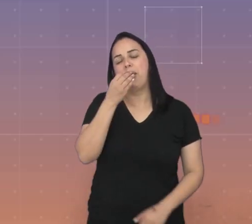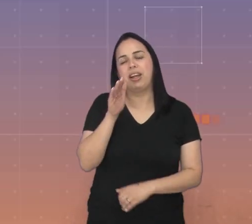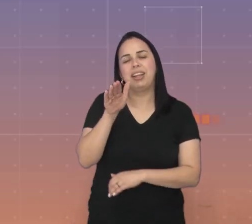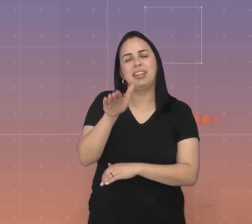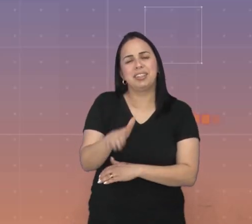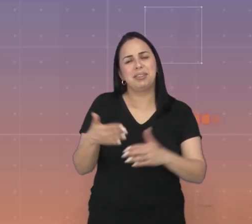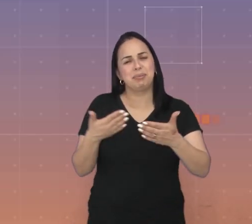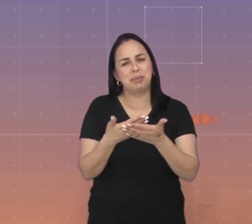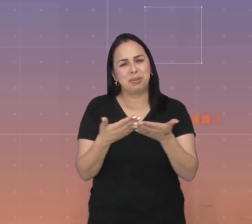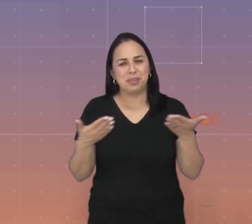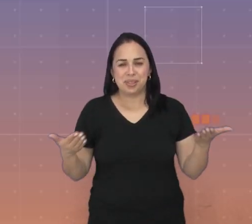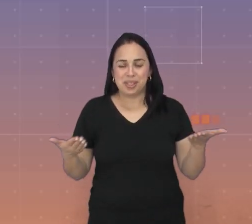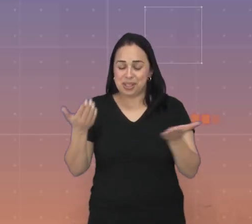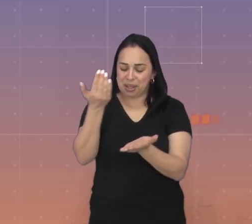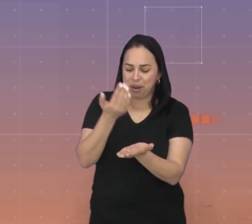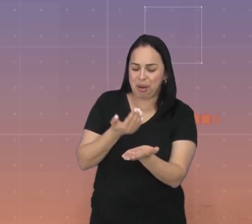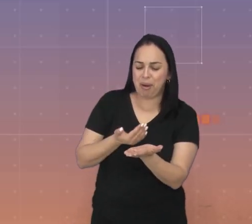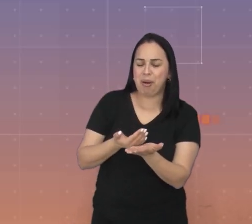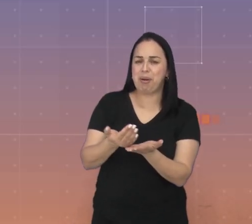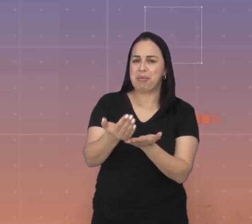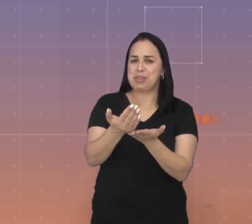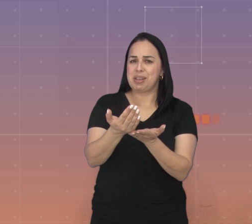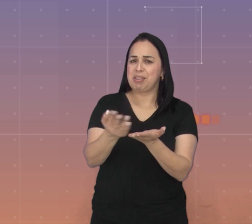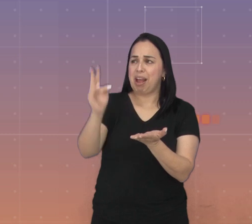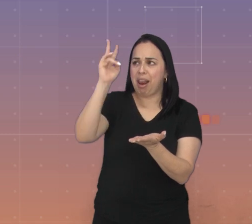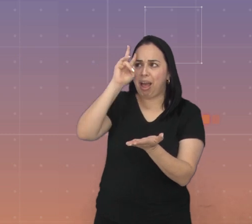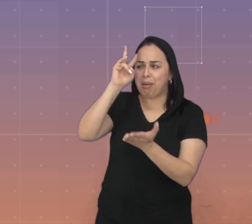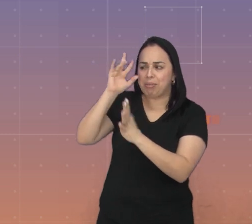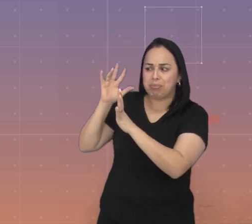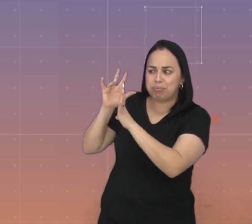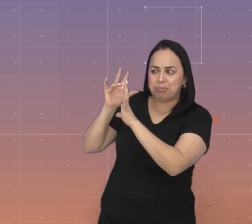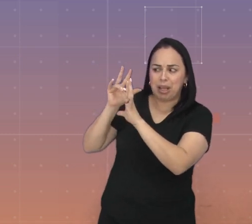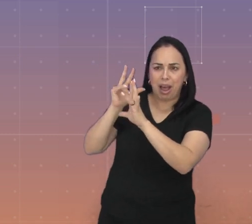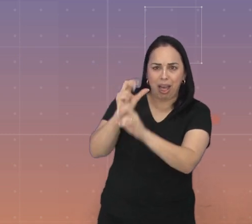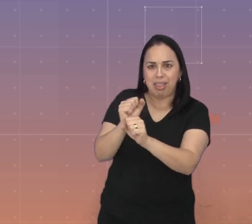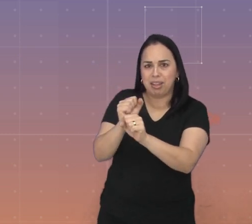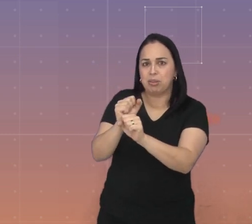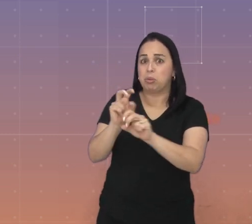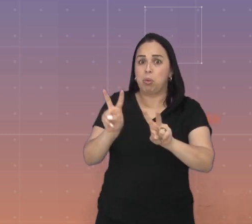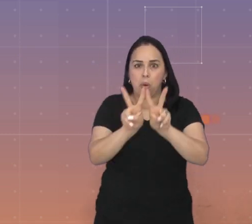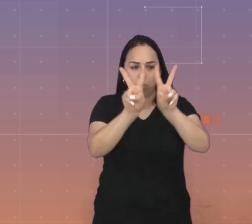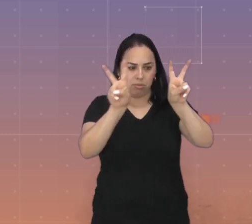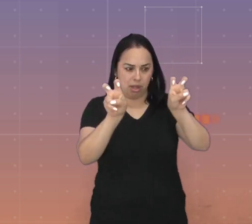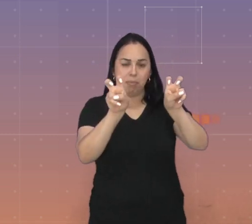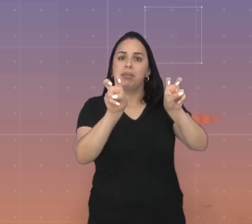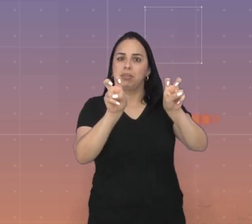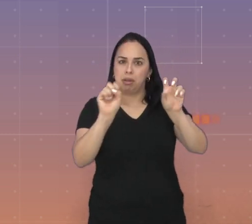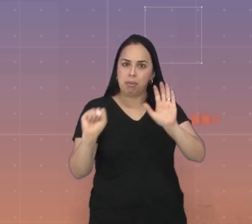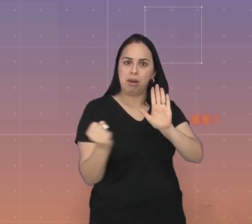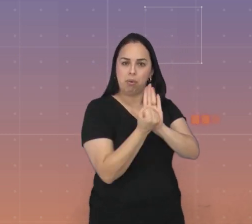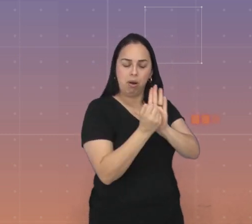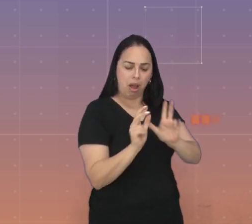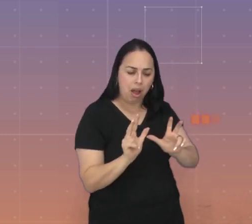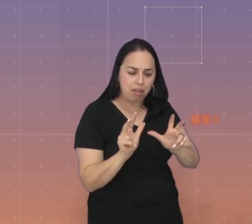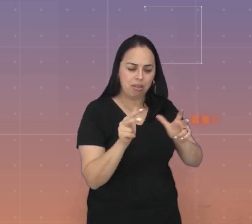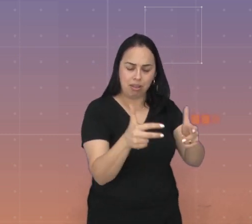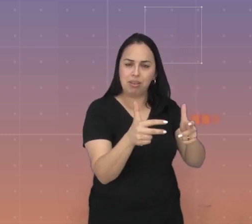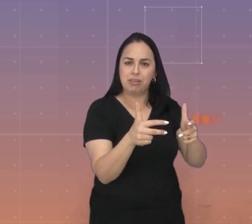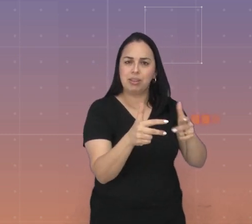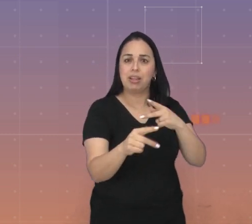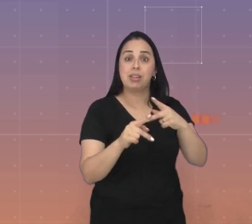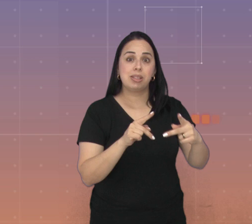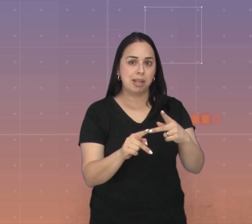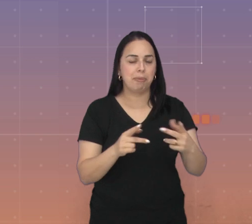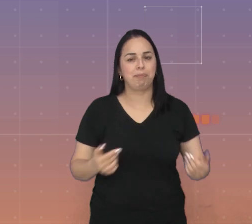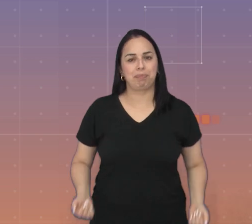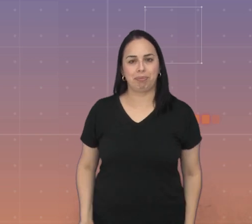E muito boa tarde para você. Está começando a nossa retrospectiva de 2023 com os assuntos marcantes que mobilizaram a Câmara de